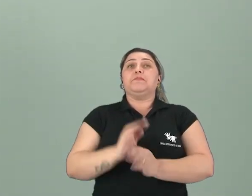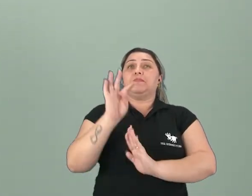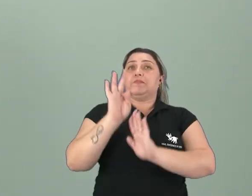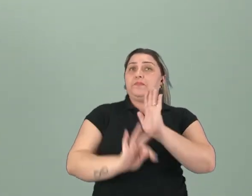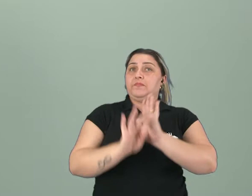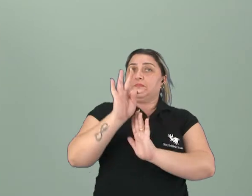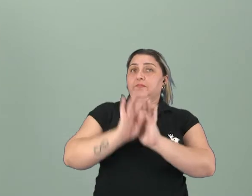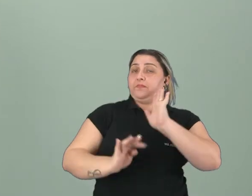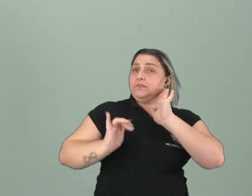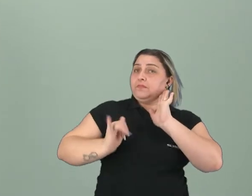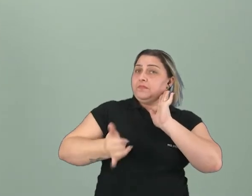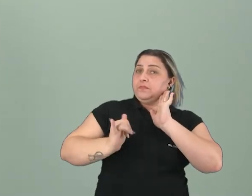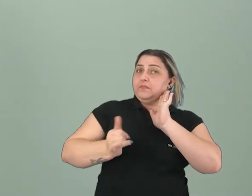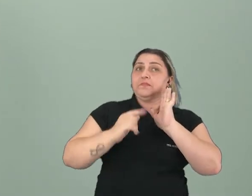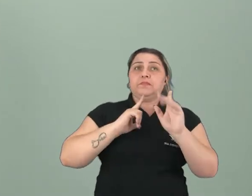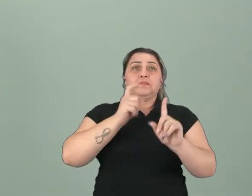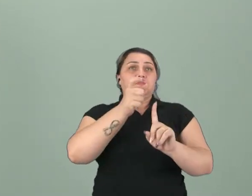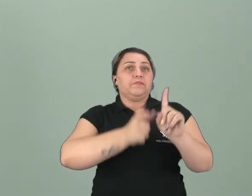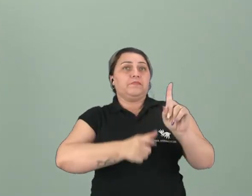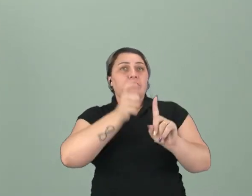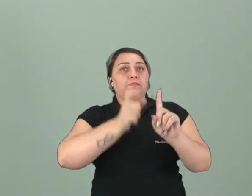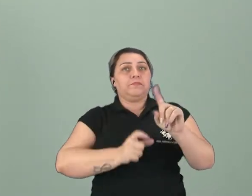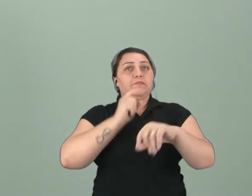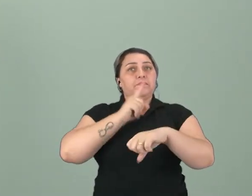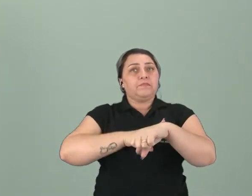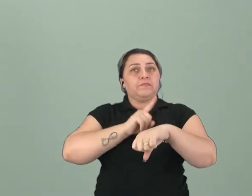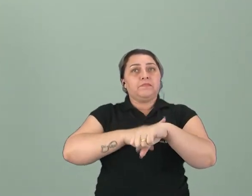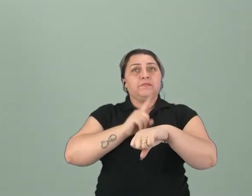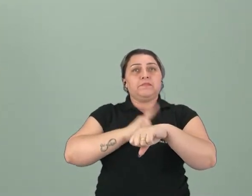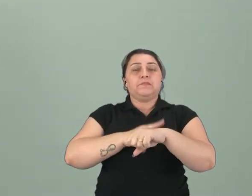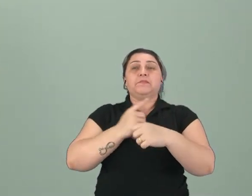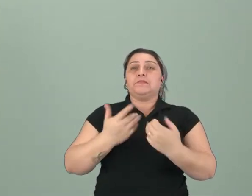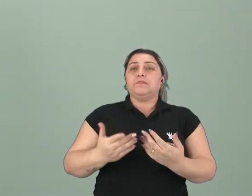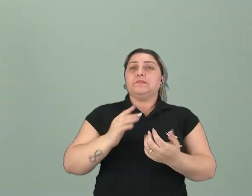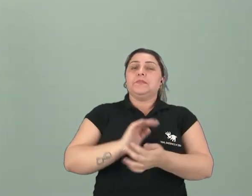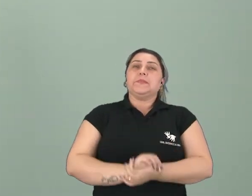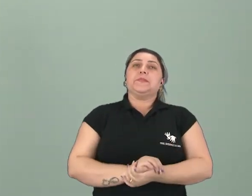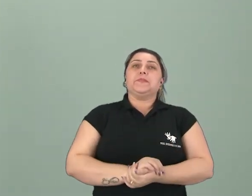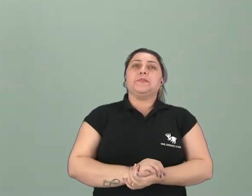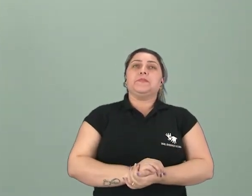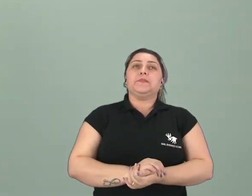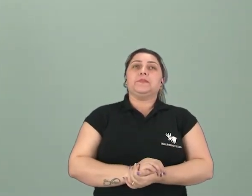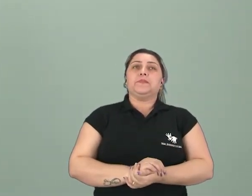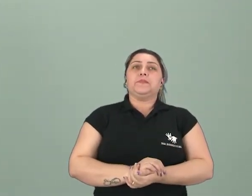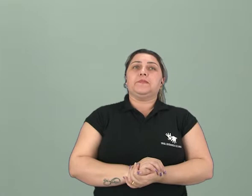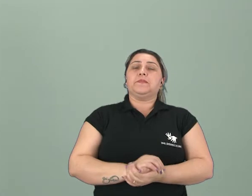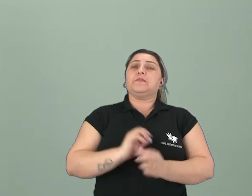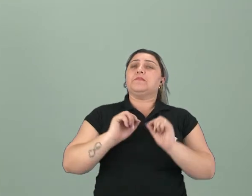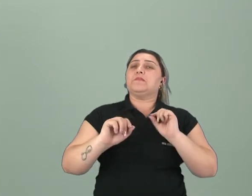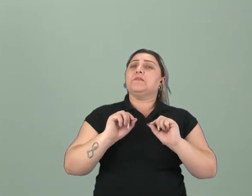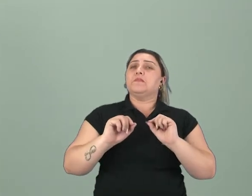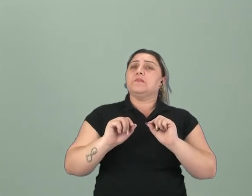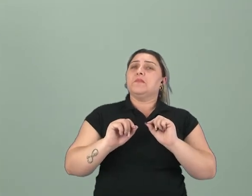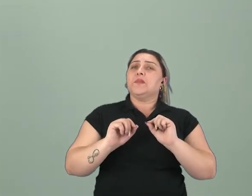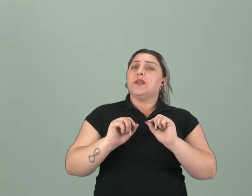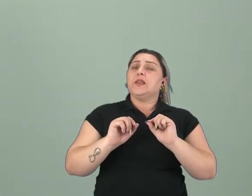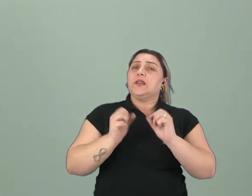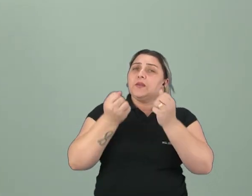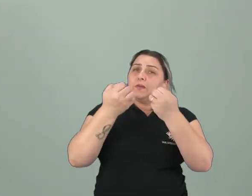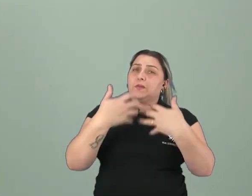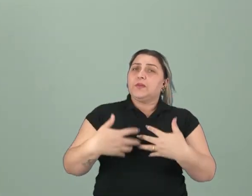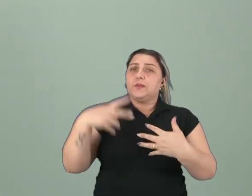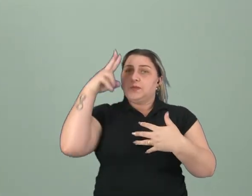ou seja, está evidenciado a narrativa. A narrativa é o quê? Narrar, contar